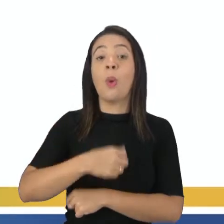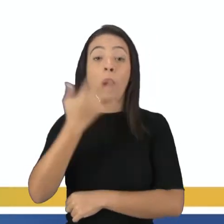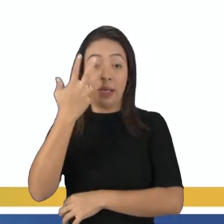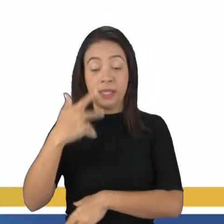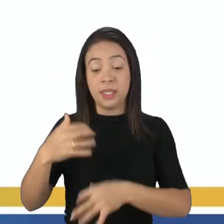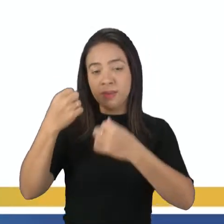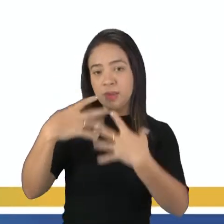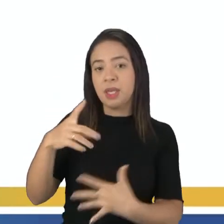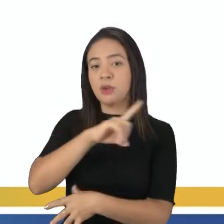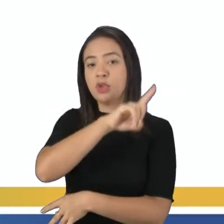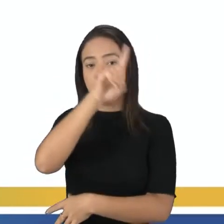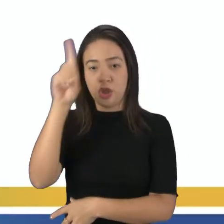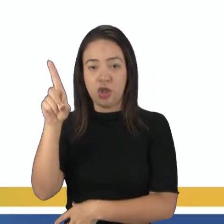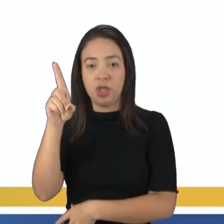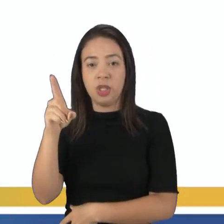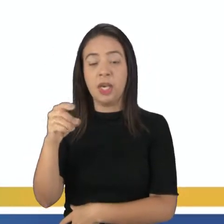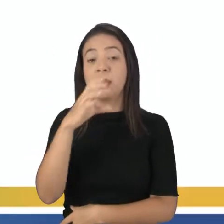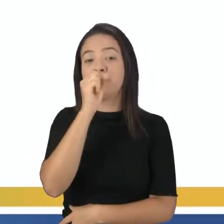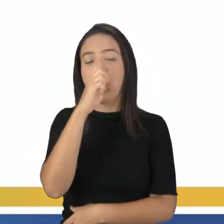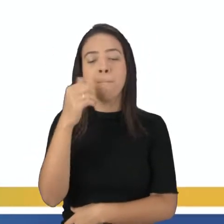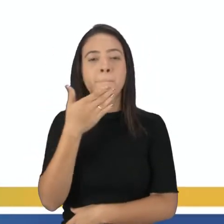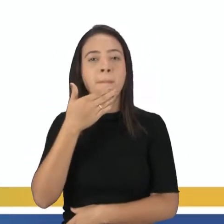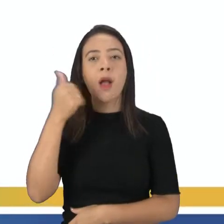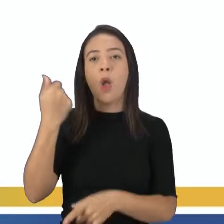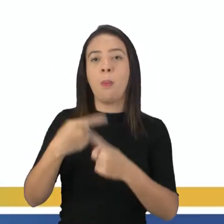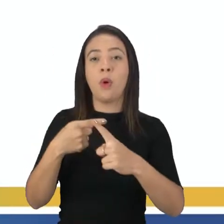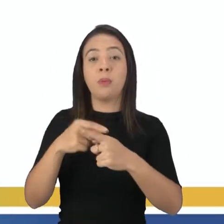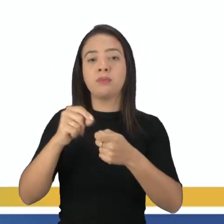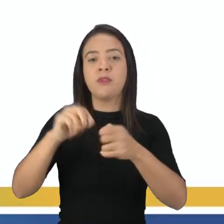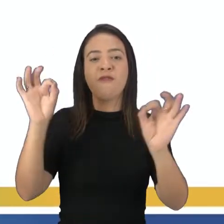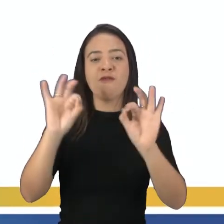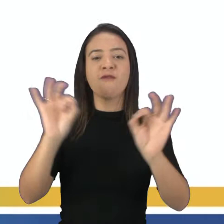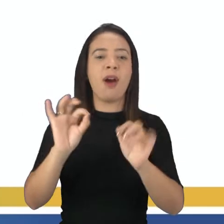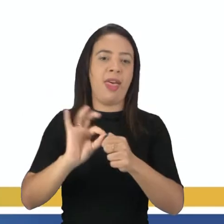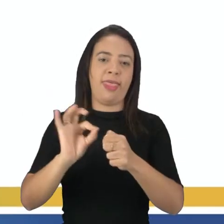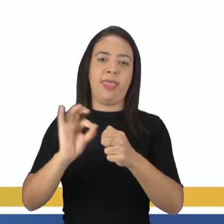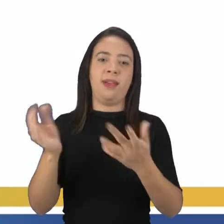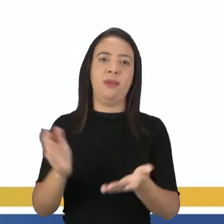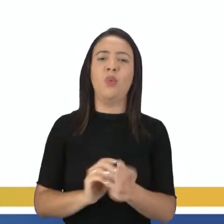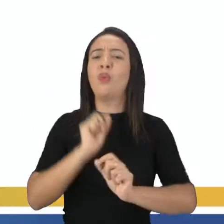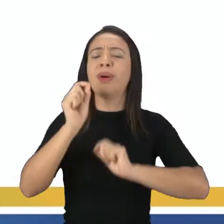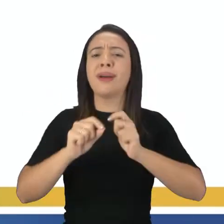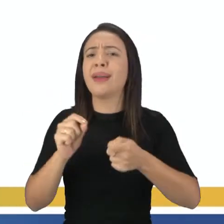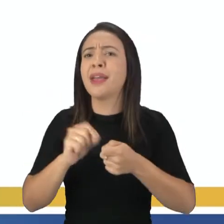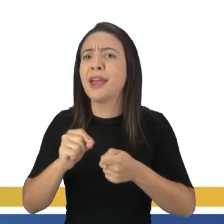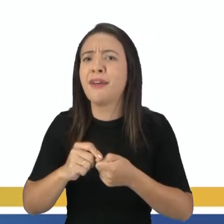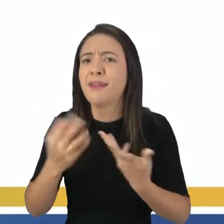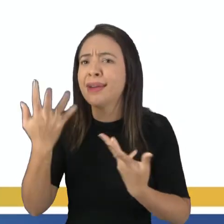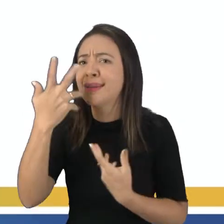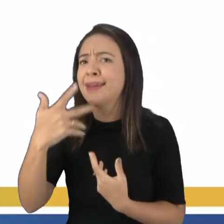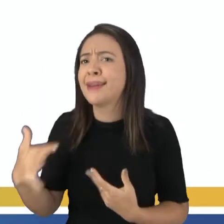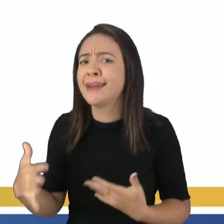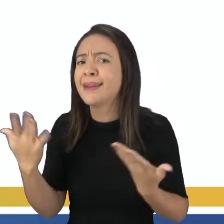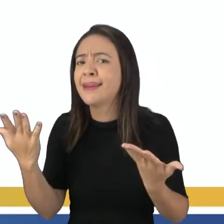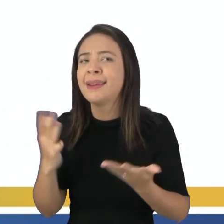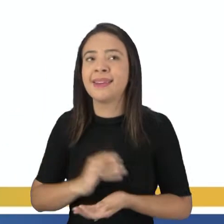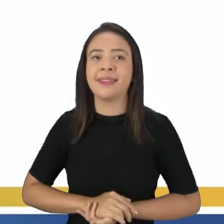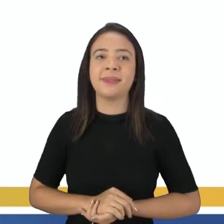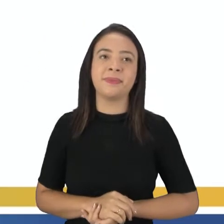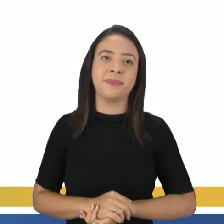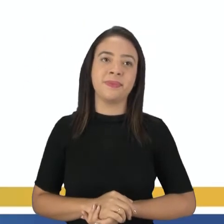melhor dia, porque ele não tem nenhuma obrigação nesse dia. Que obrigações seriam essas a que Calvin se